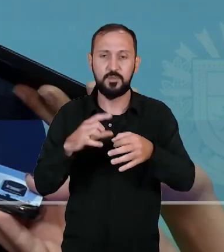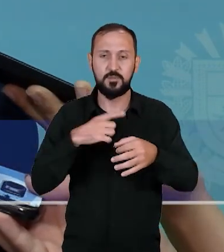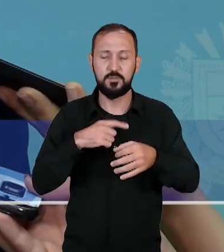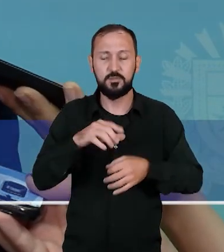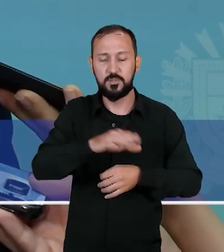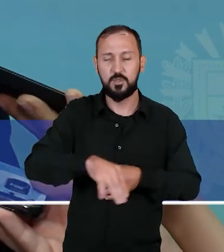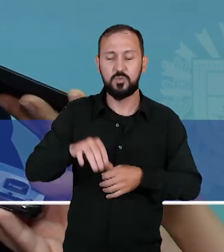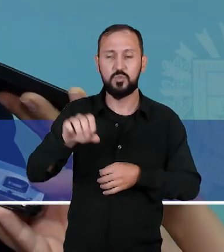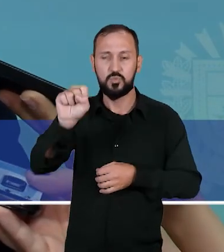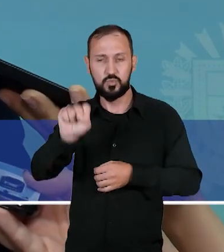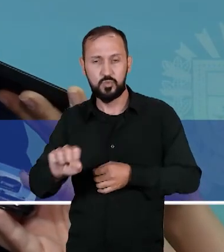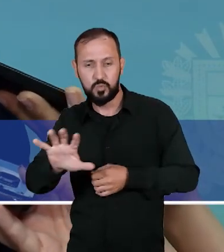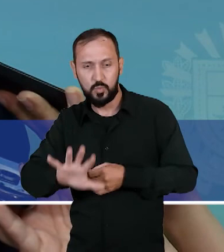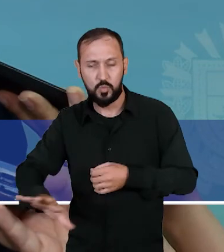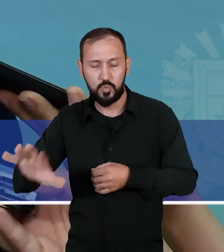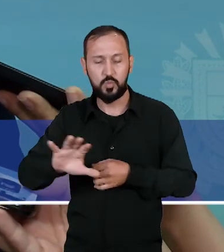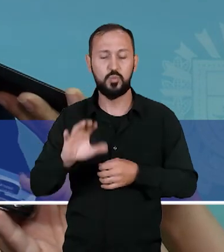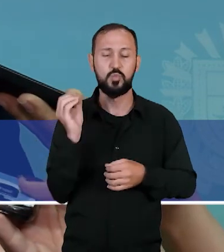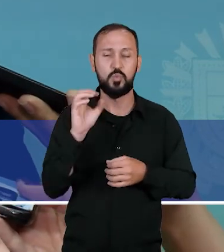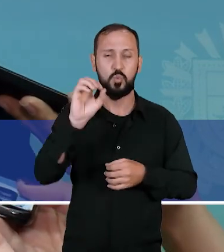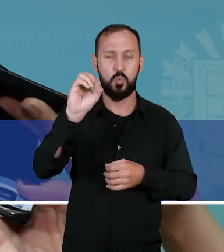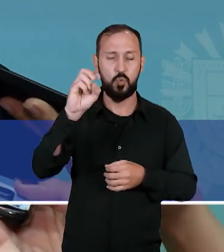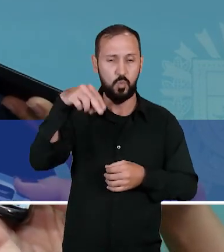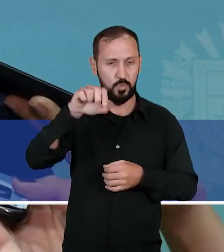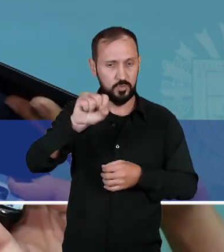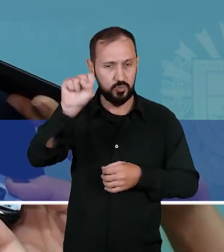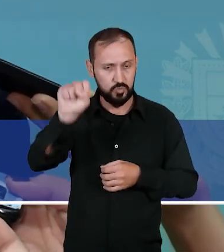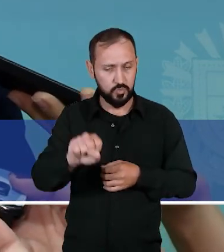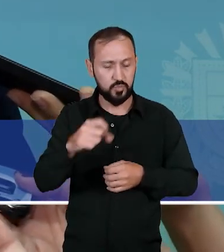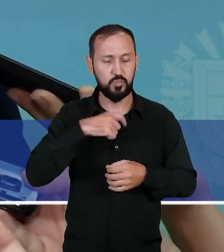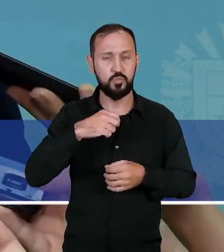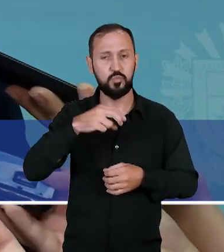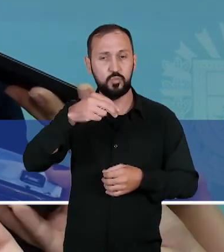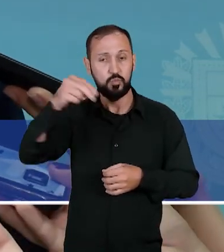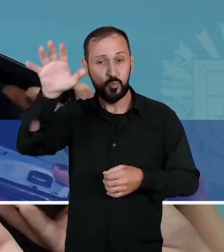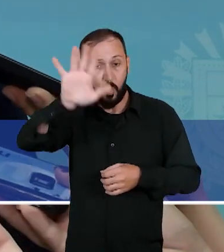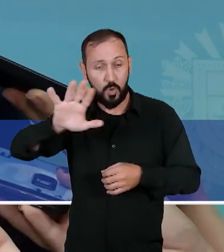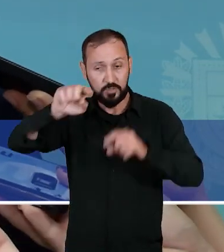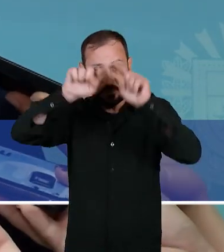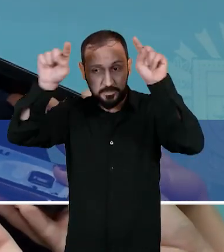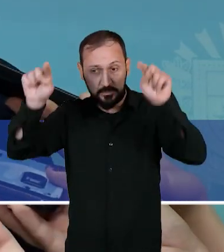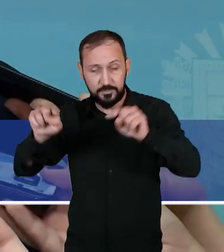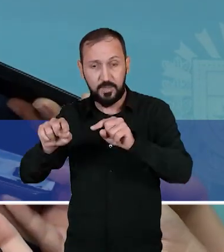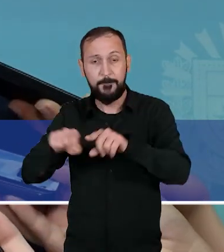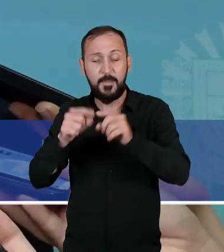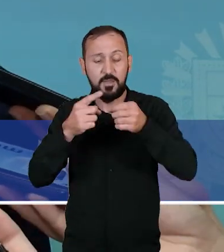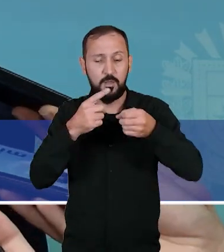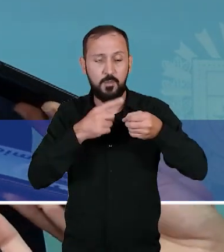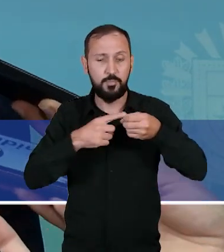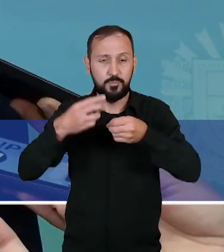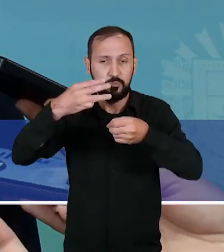Existe o consórcio do Sudoeste, do Cone Sul, do Norte do Estado. Agora,